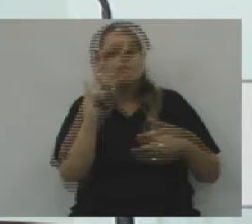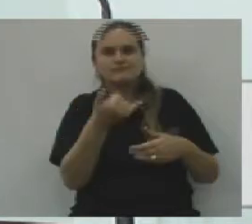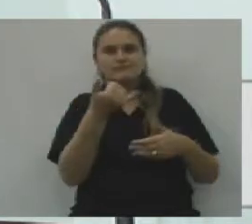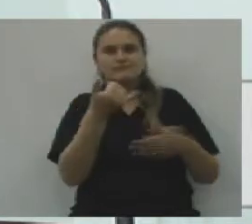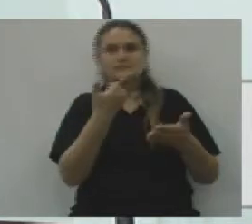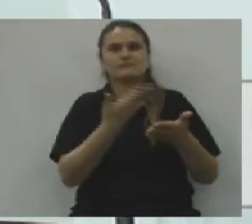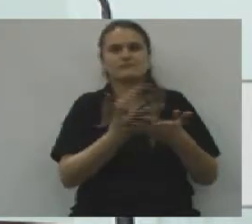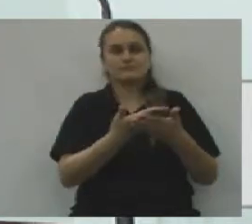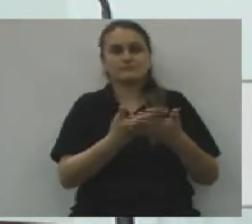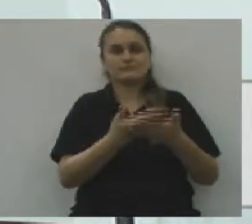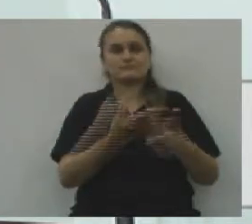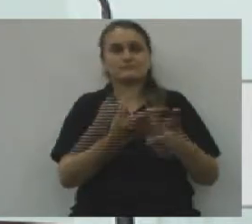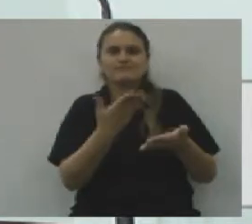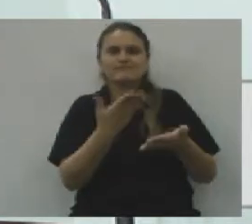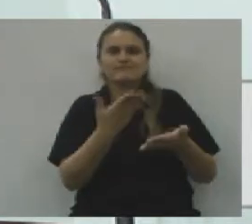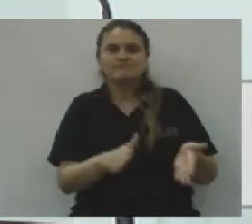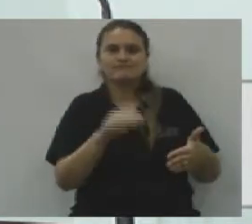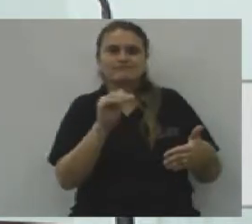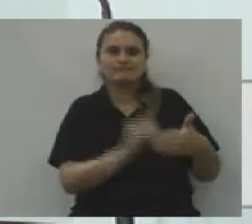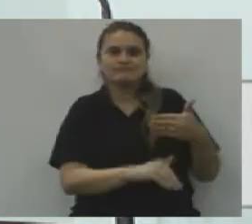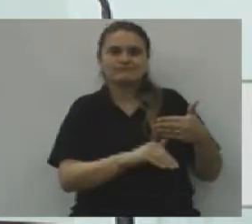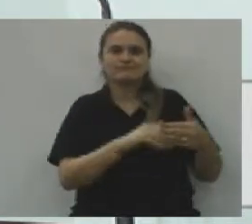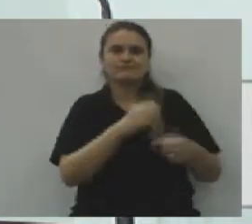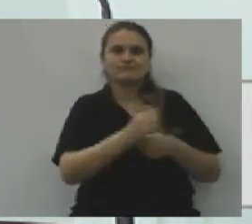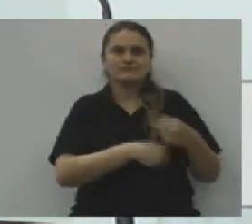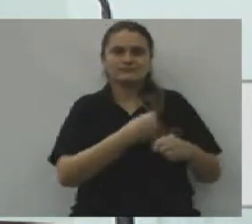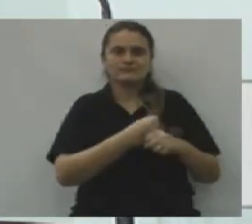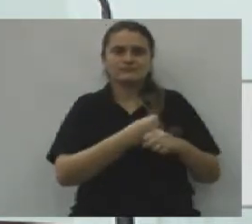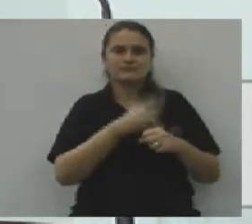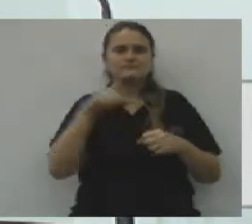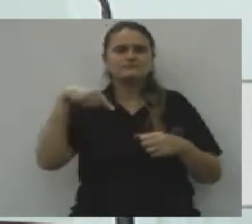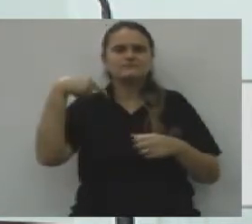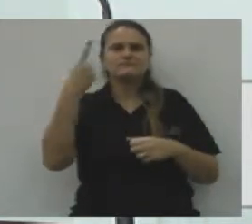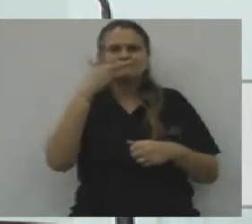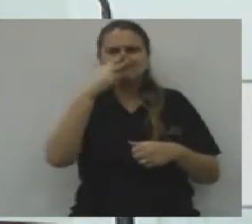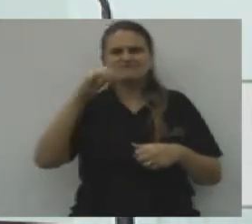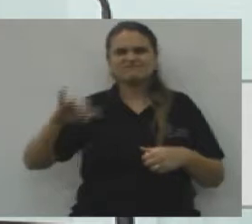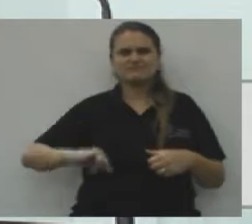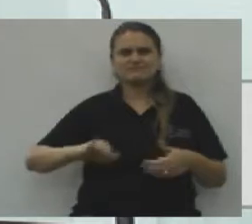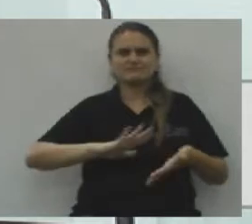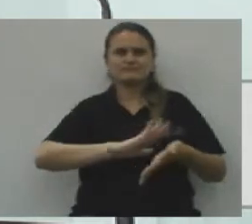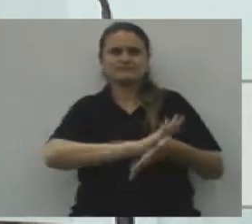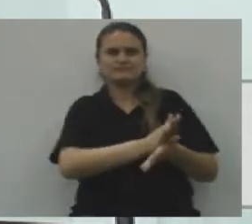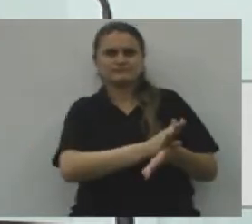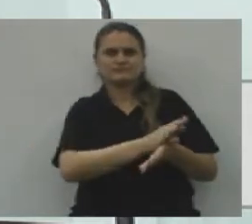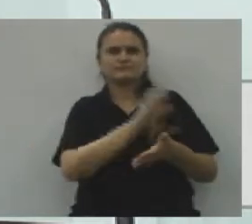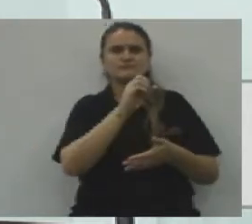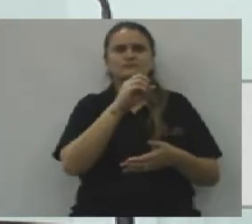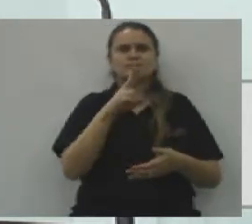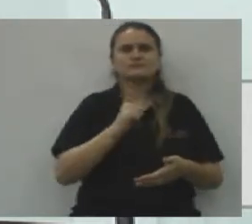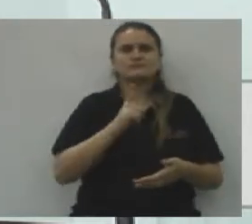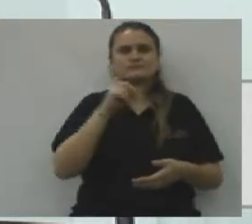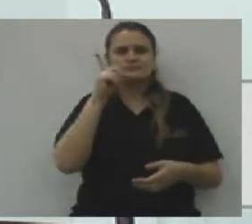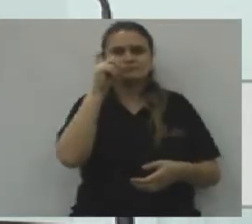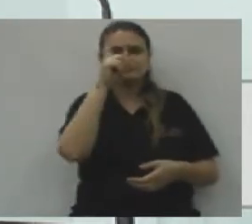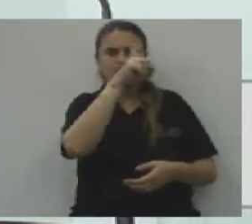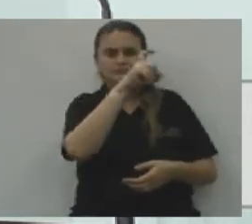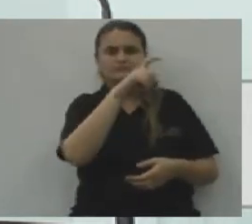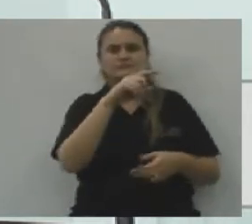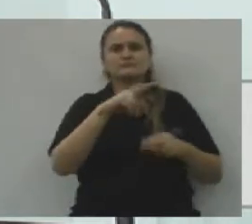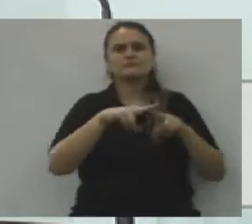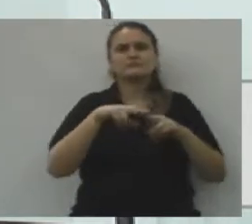que ele também não perca o ano e não seja depois, sofra discriminações ou dificuldades em relação à